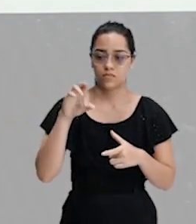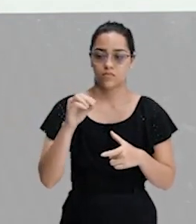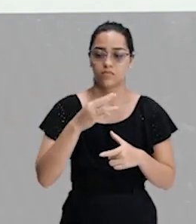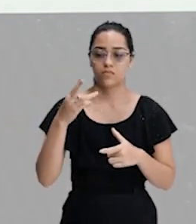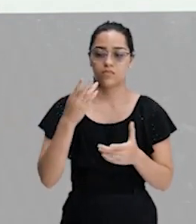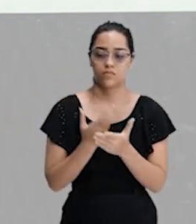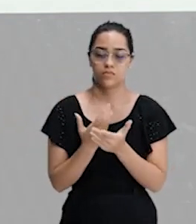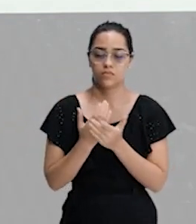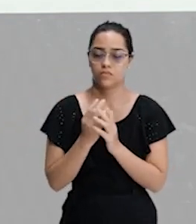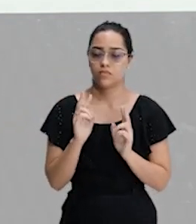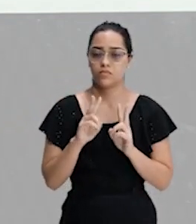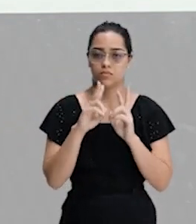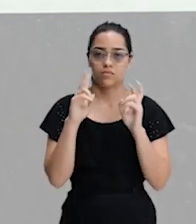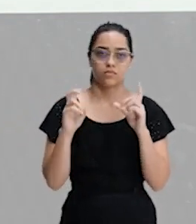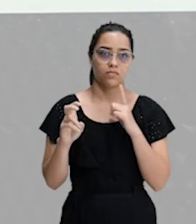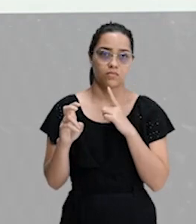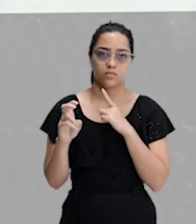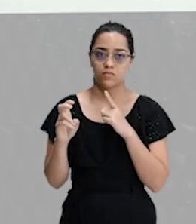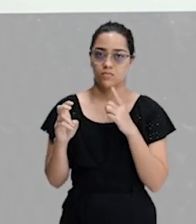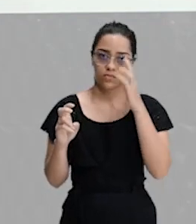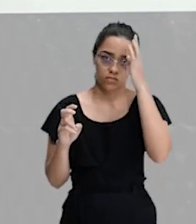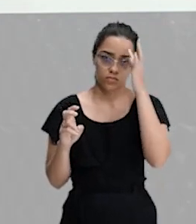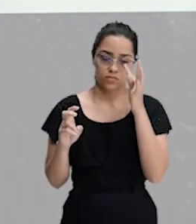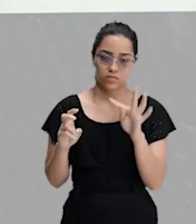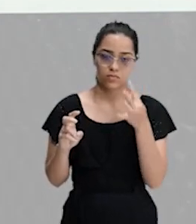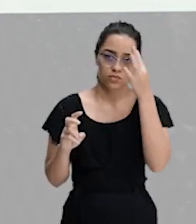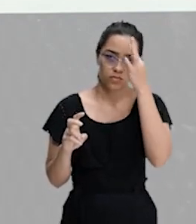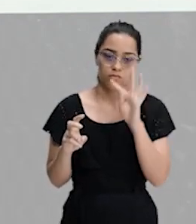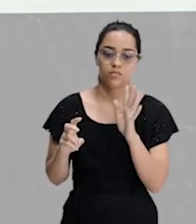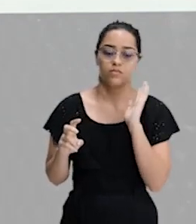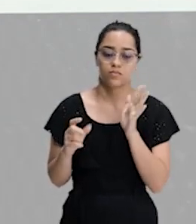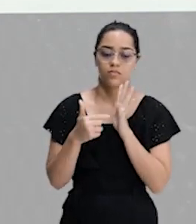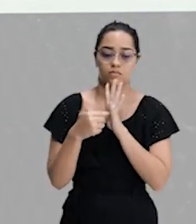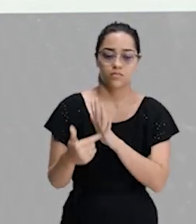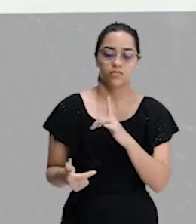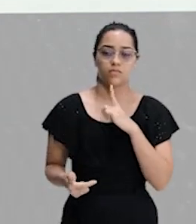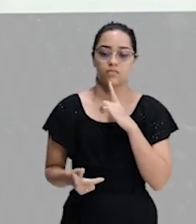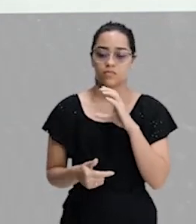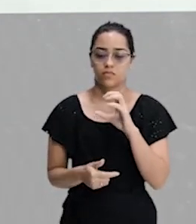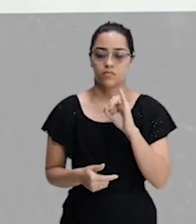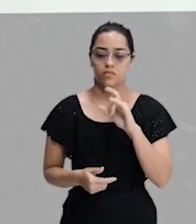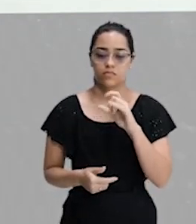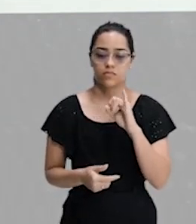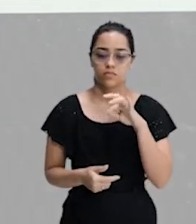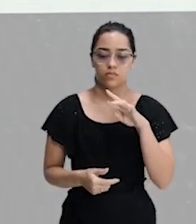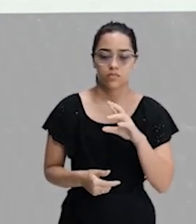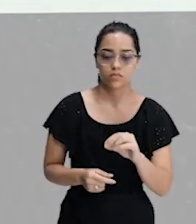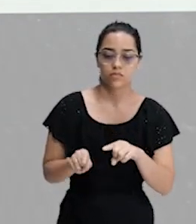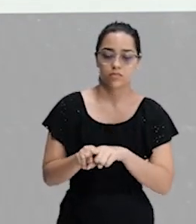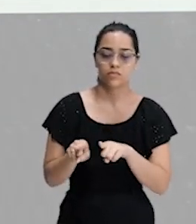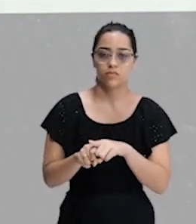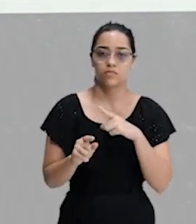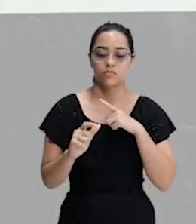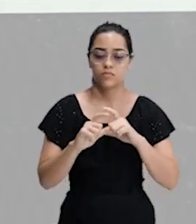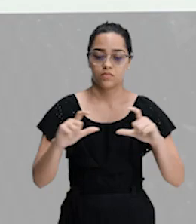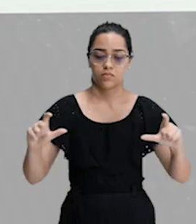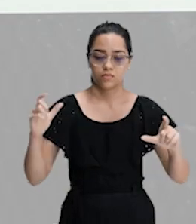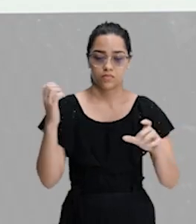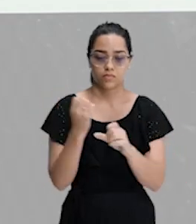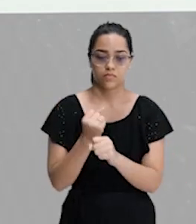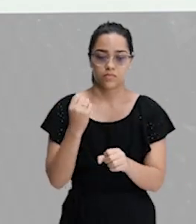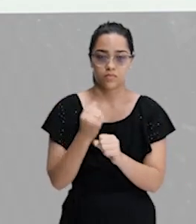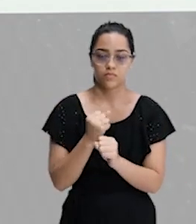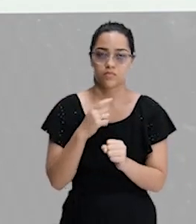né? Falamos uma aula aqui teórica, a gente mostrou aí os elementos do cilindro, mostrou as fórmulas, né, que